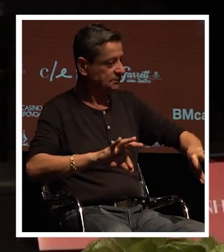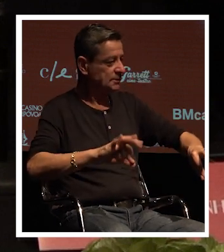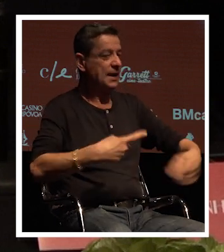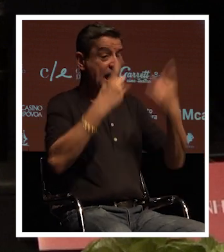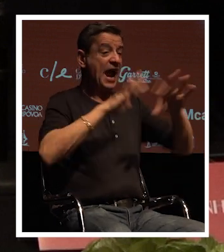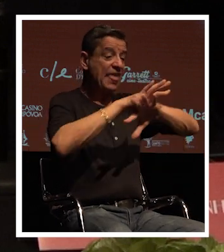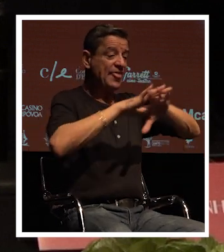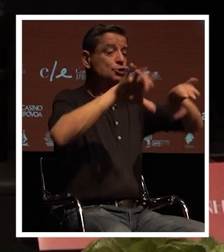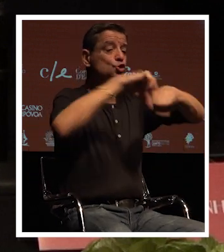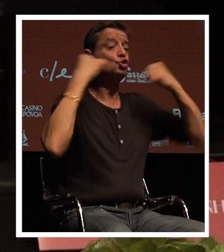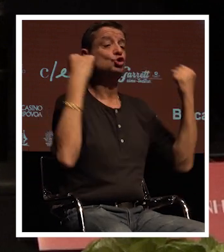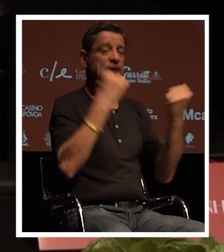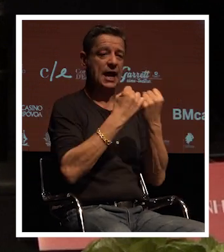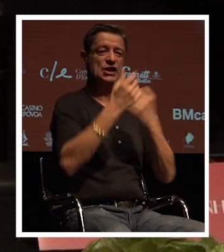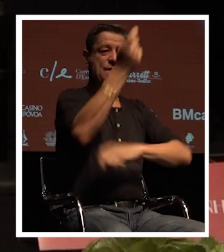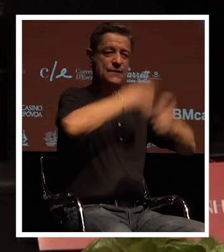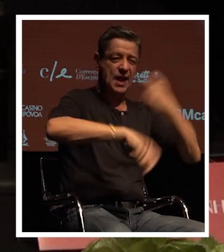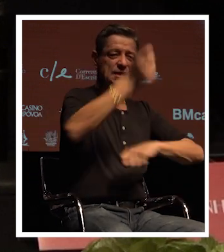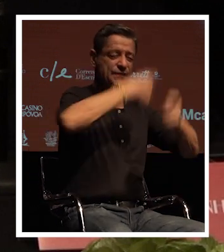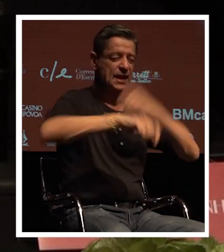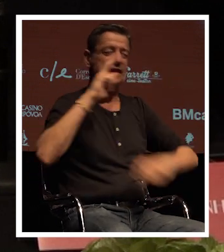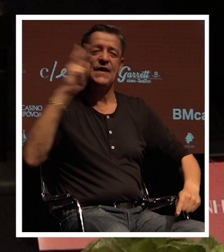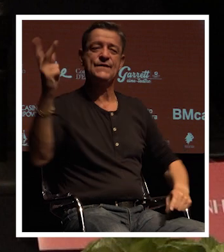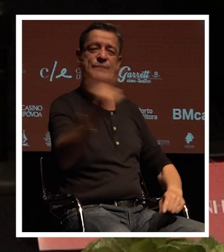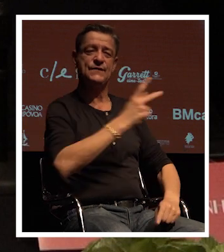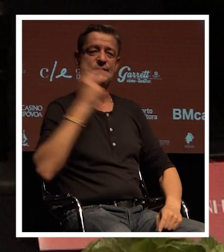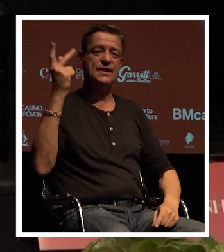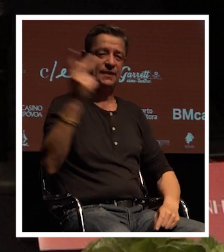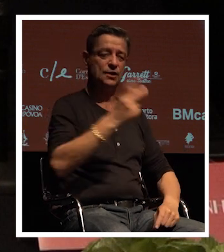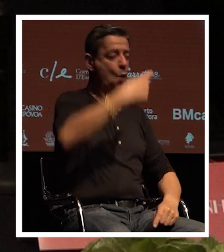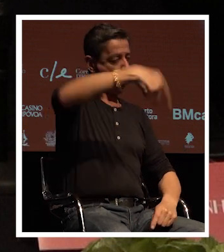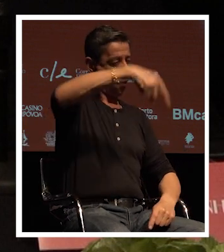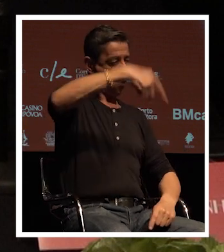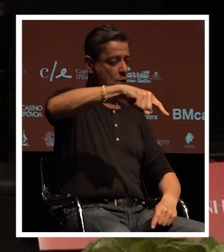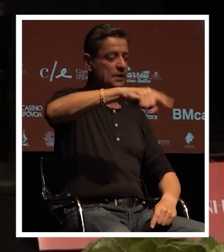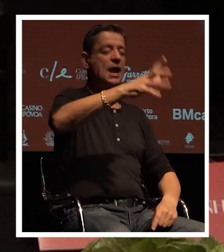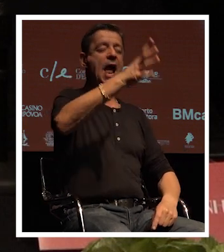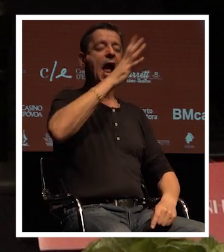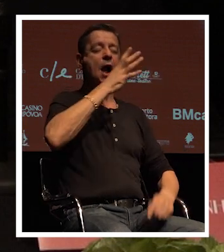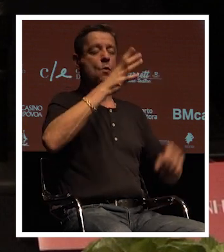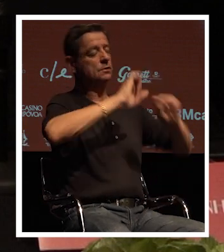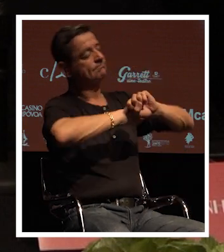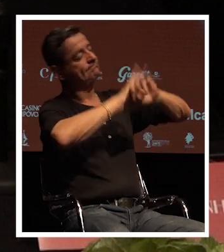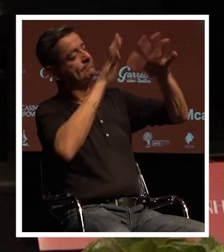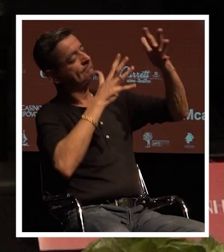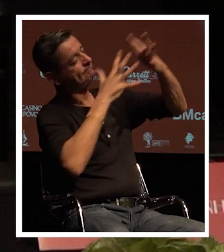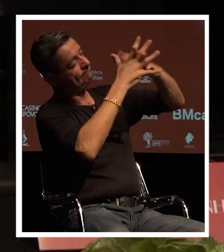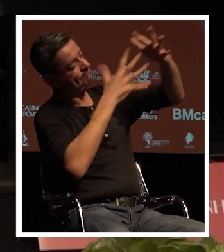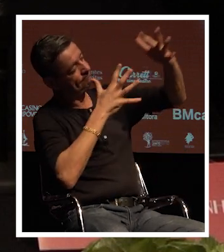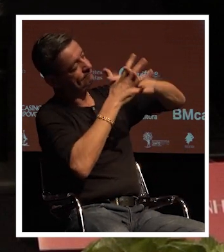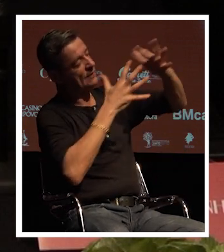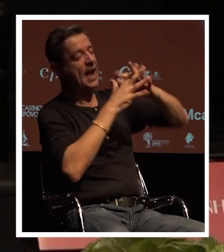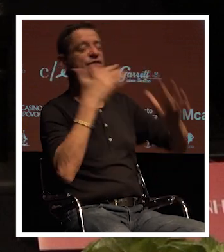das redes sociais continuam a vender as vidas perfeitas em paraísos caribenhos de águas translúcidas a